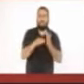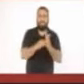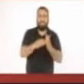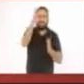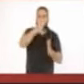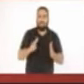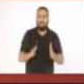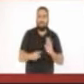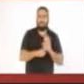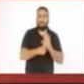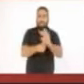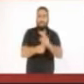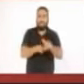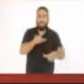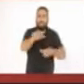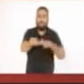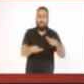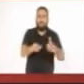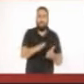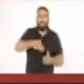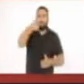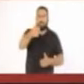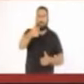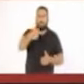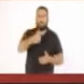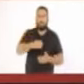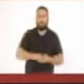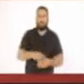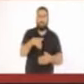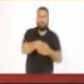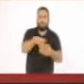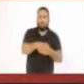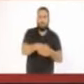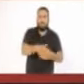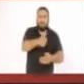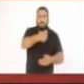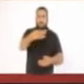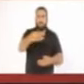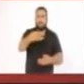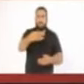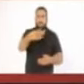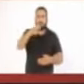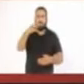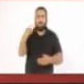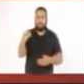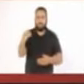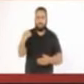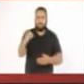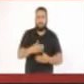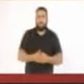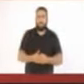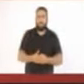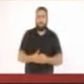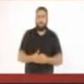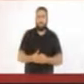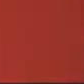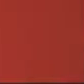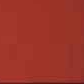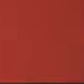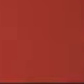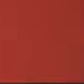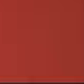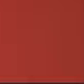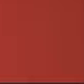de novo. Peço o seu voto para representar você. Helder Salomão, deputado federal, 1350.